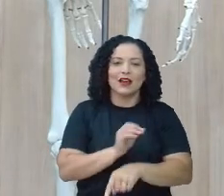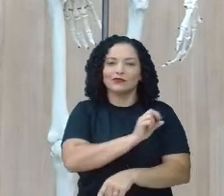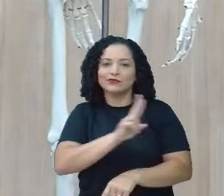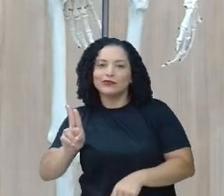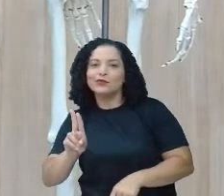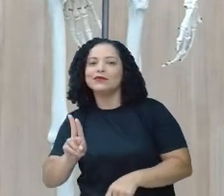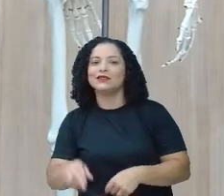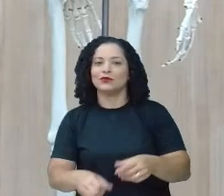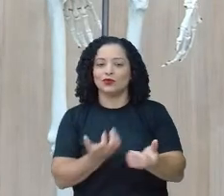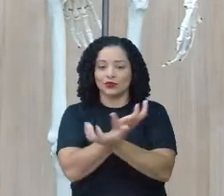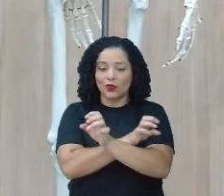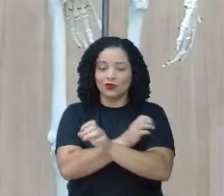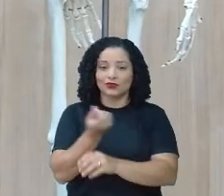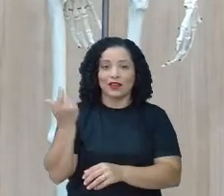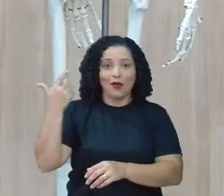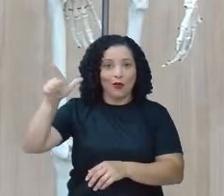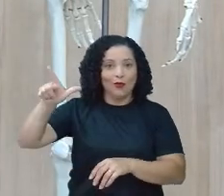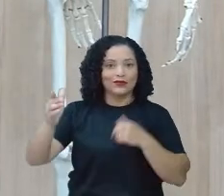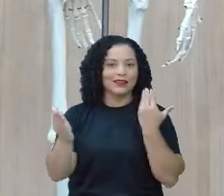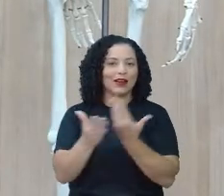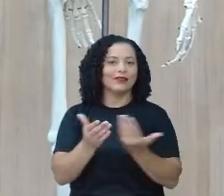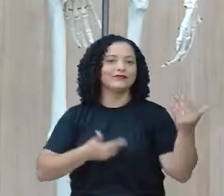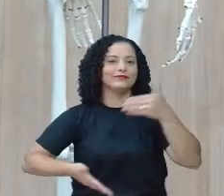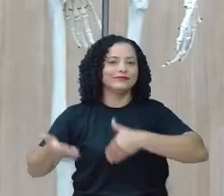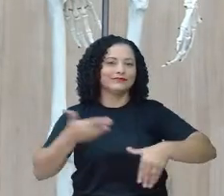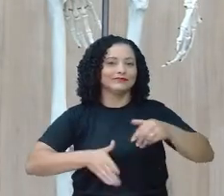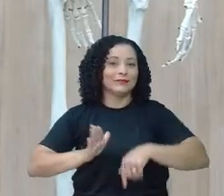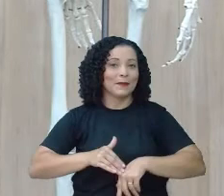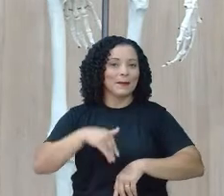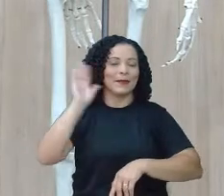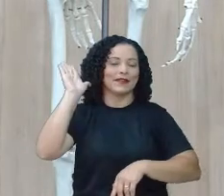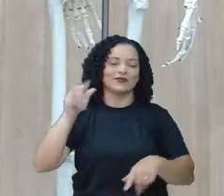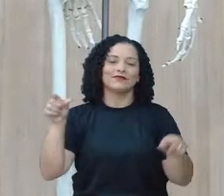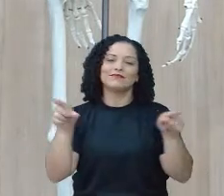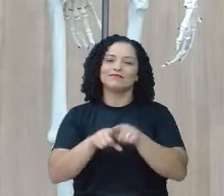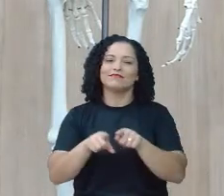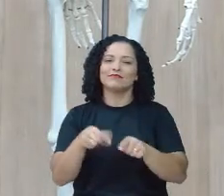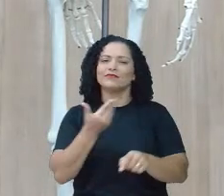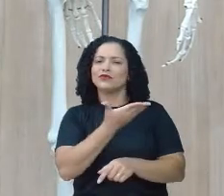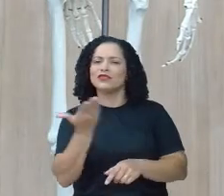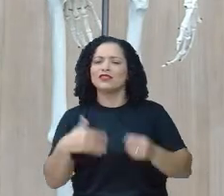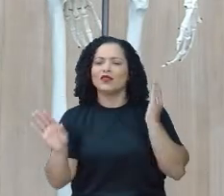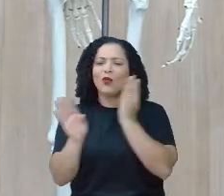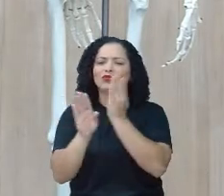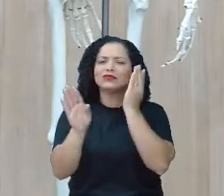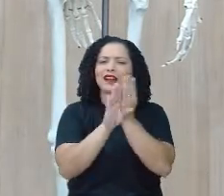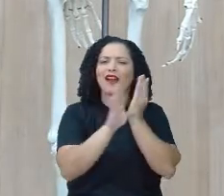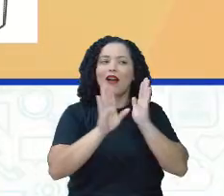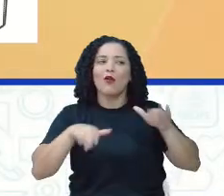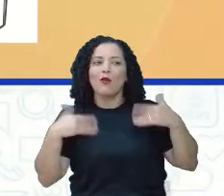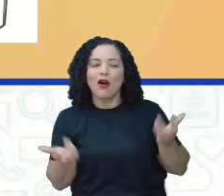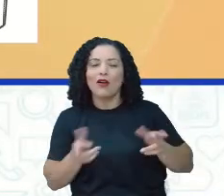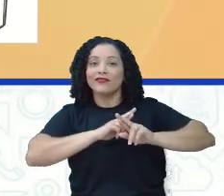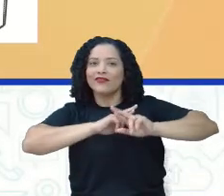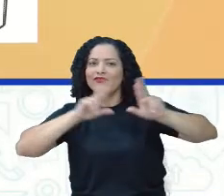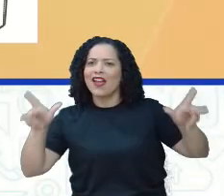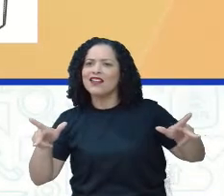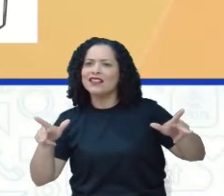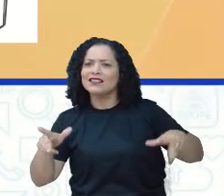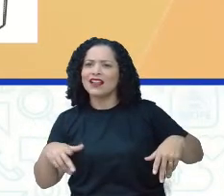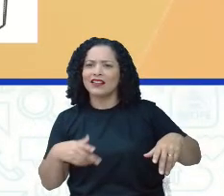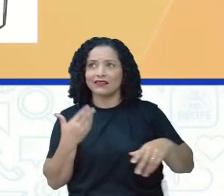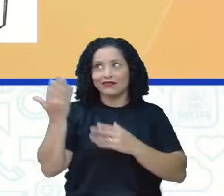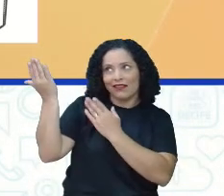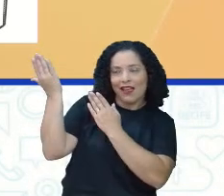vocês participarem mais. E uma dica também, eu quero que vocês descubram qual é a diferença da questão axial